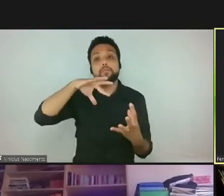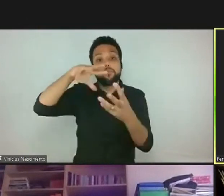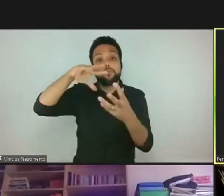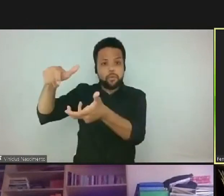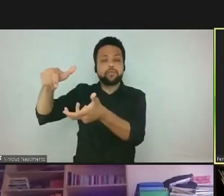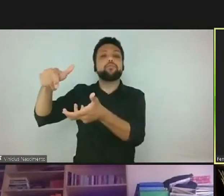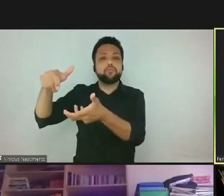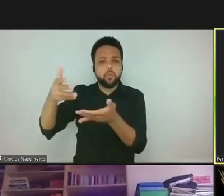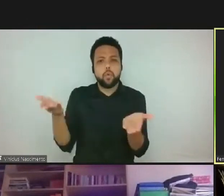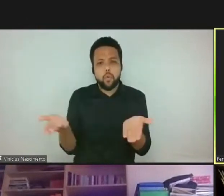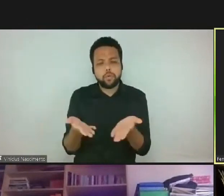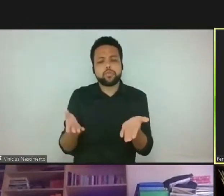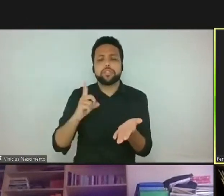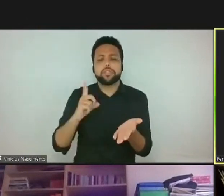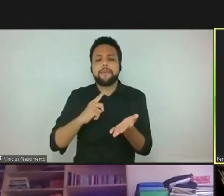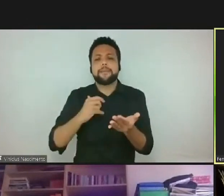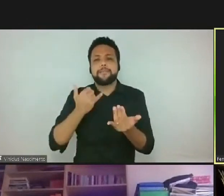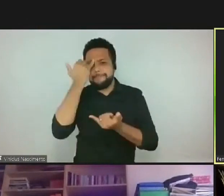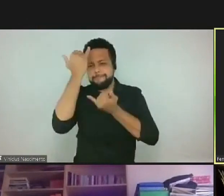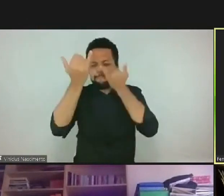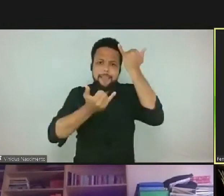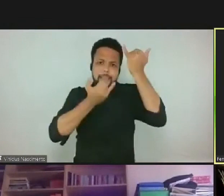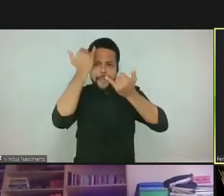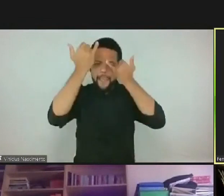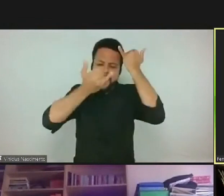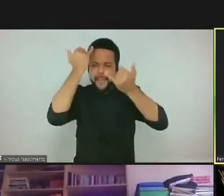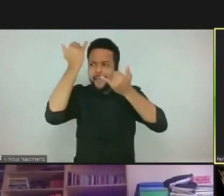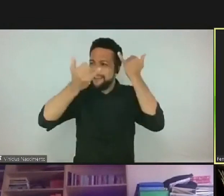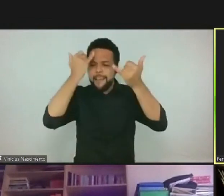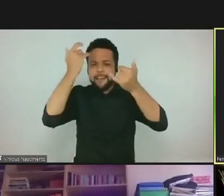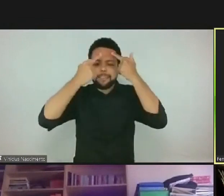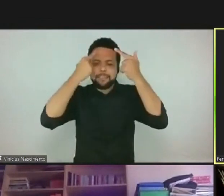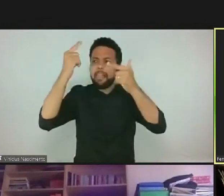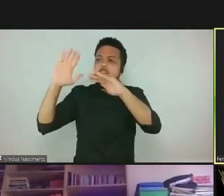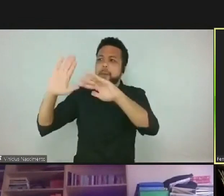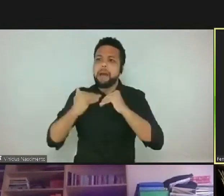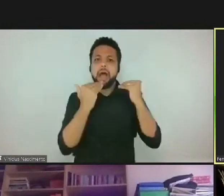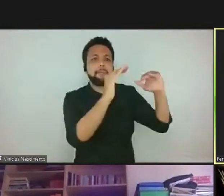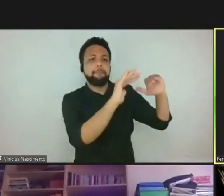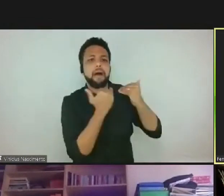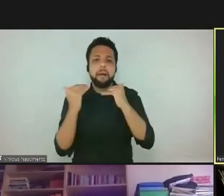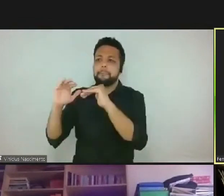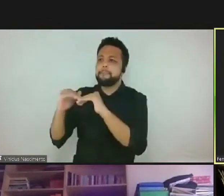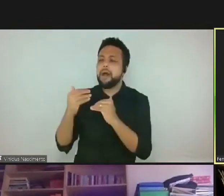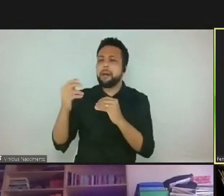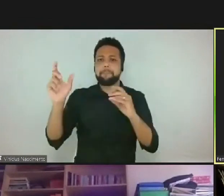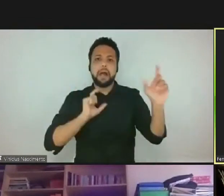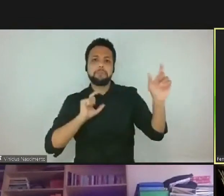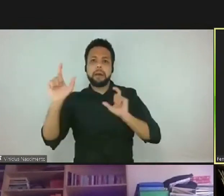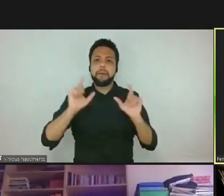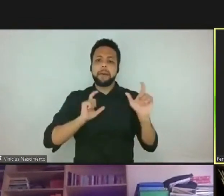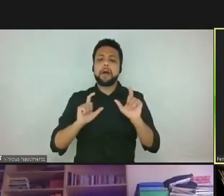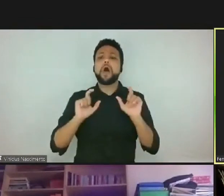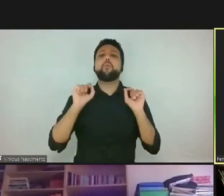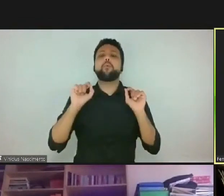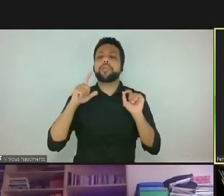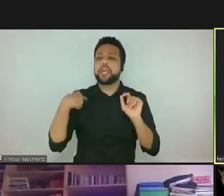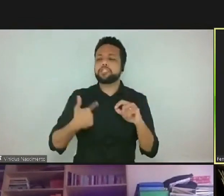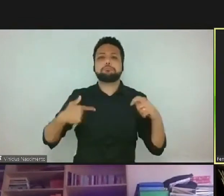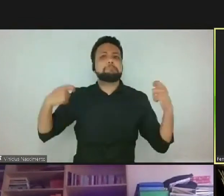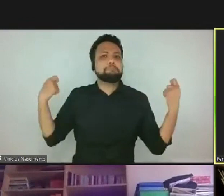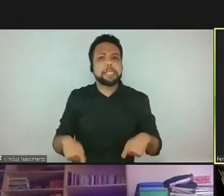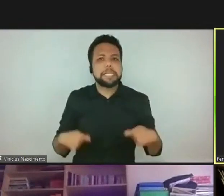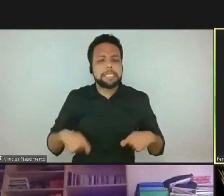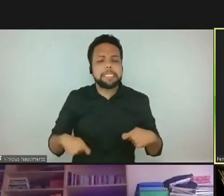de ideias, né, um imperativo social sobre aquilo que a gente deveria, precisa